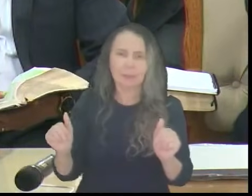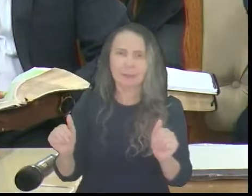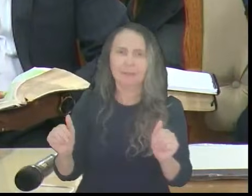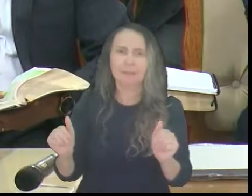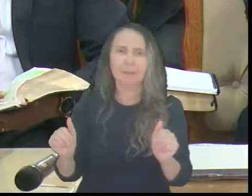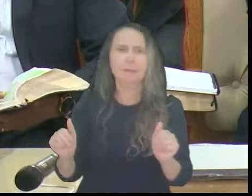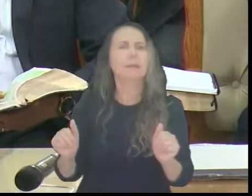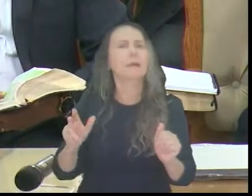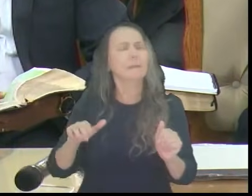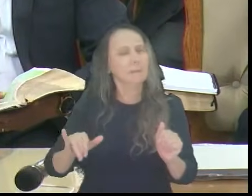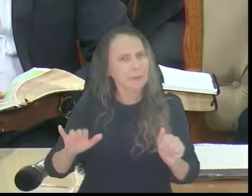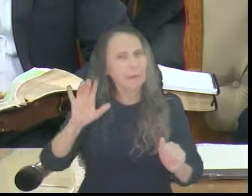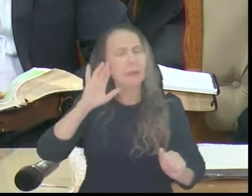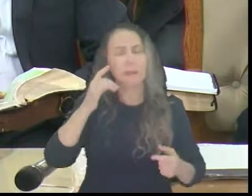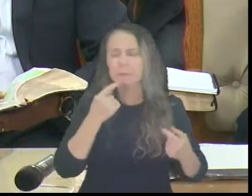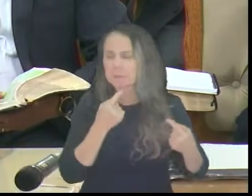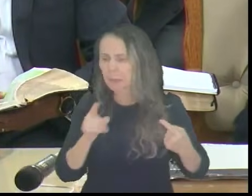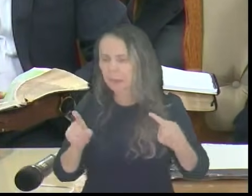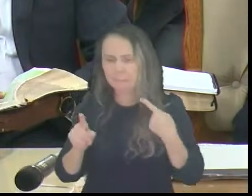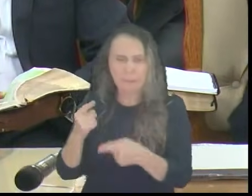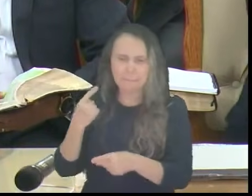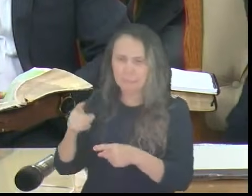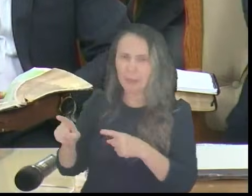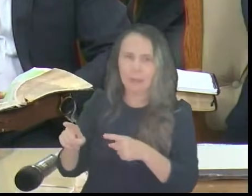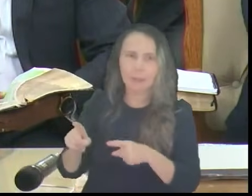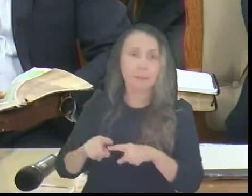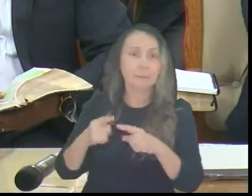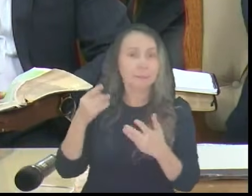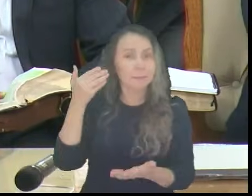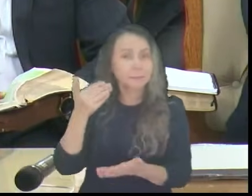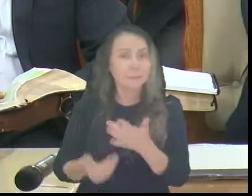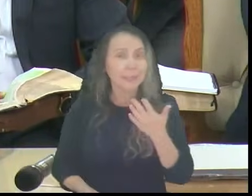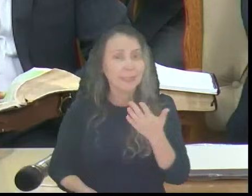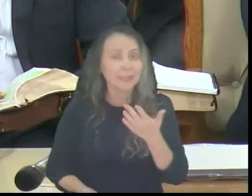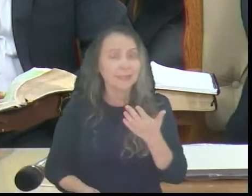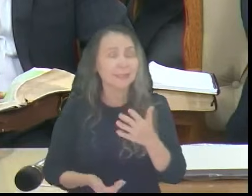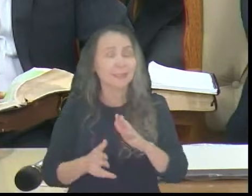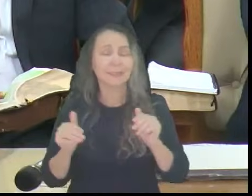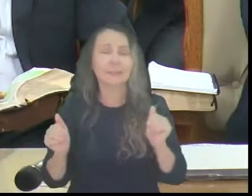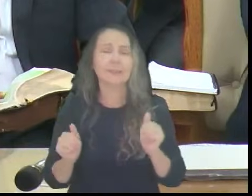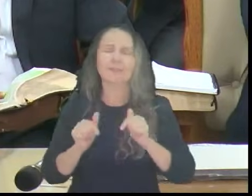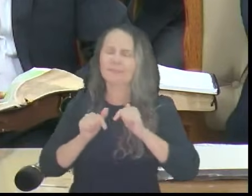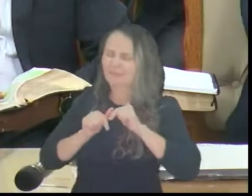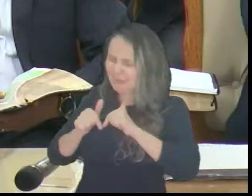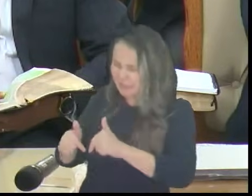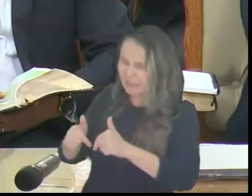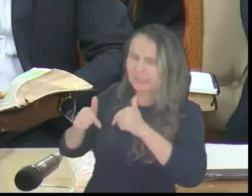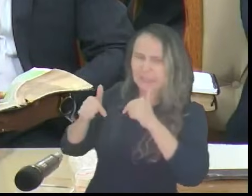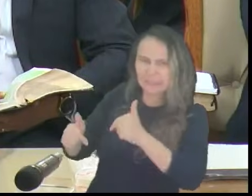ela não será vencida. Vai não. Lutaram